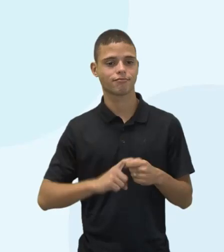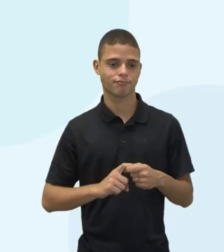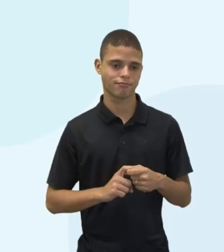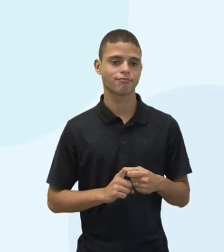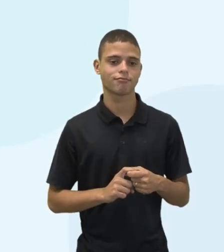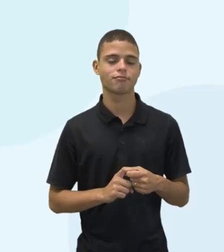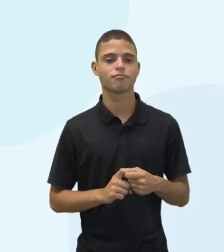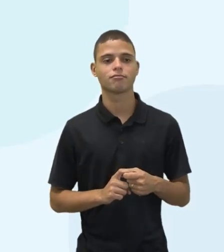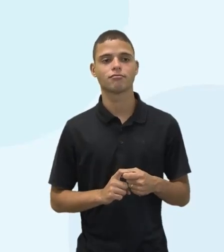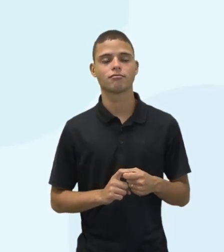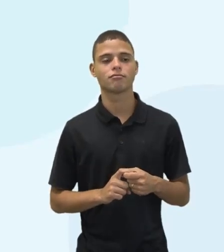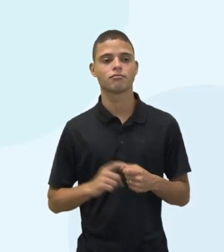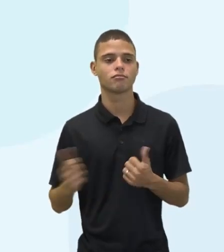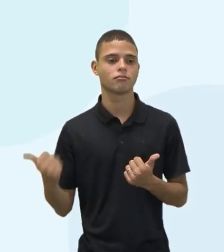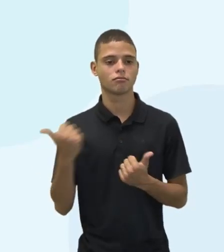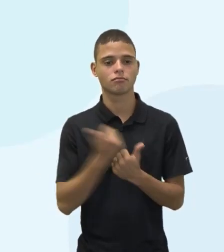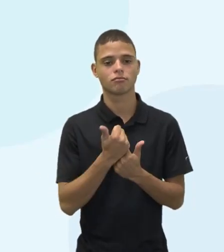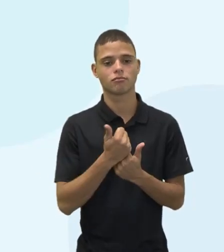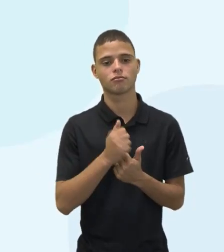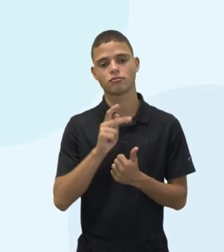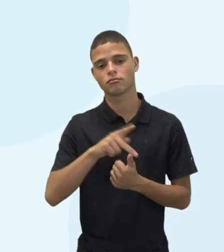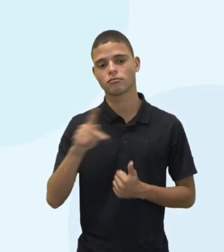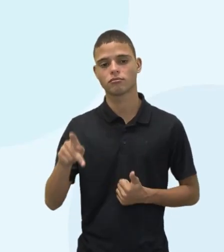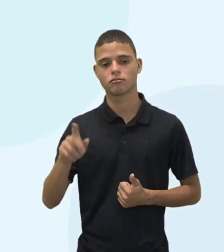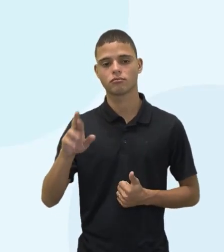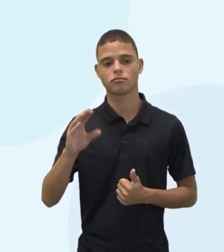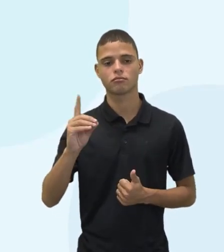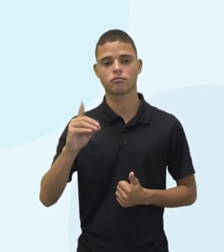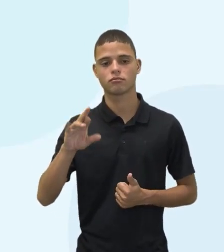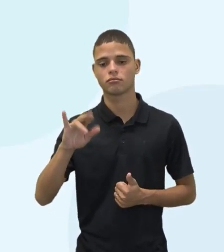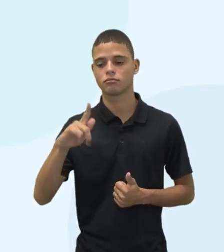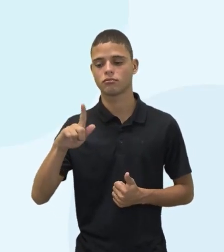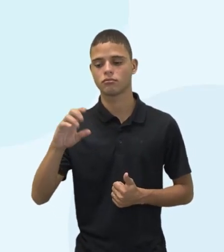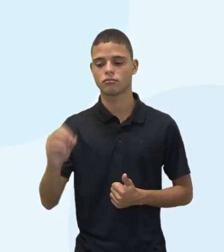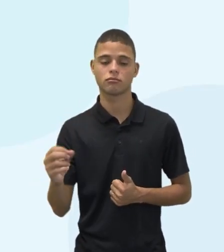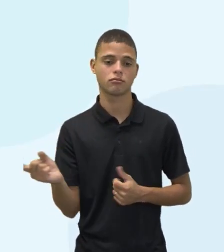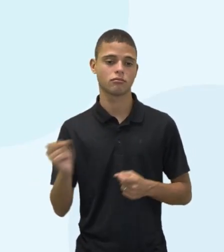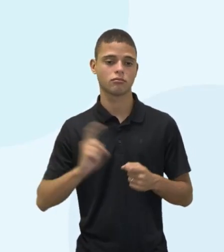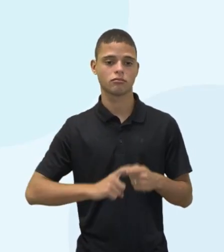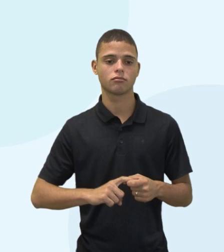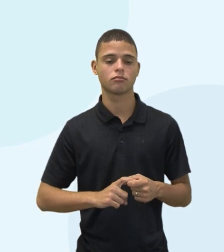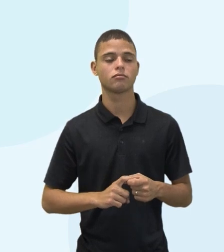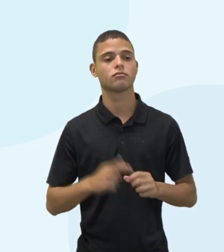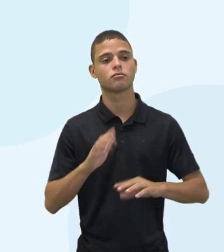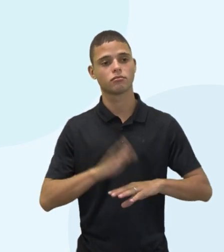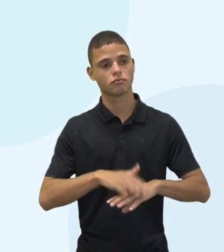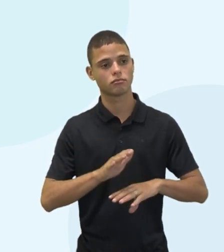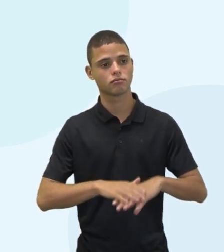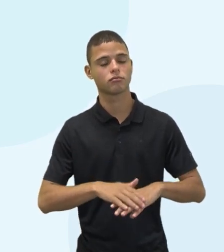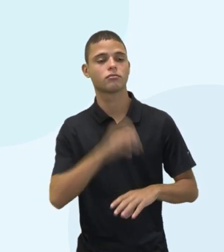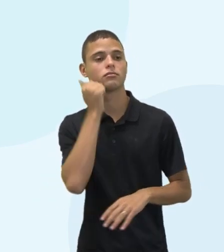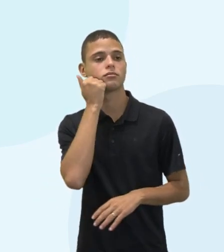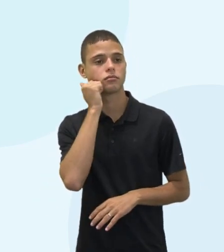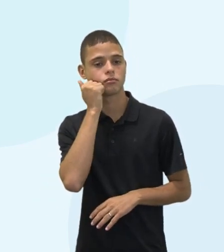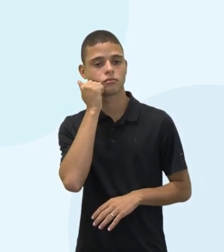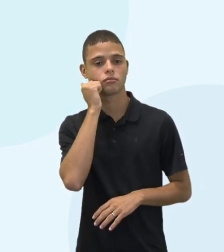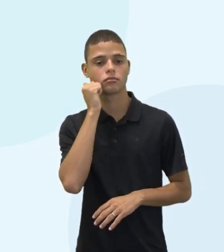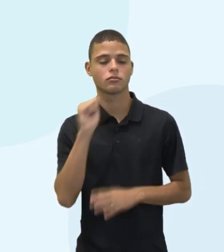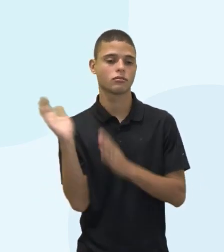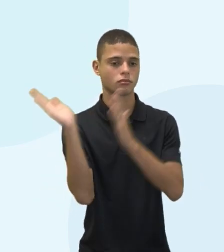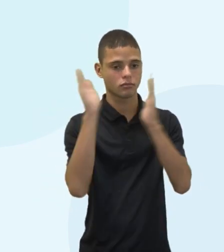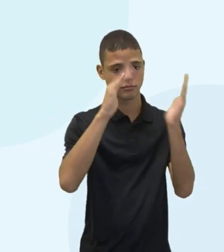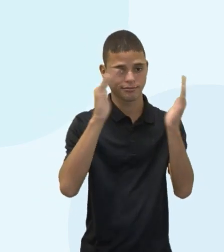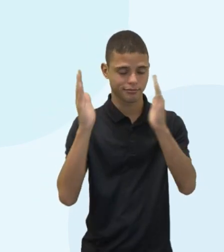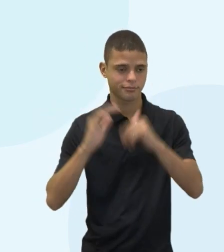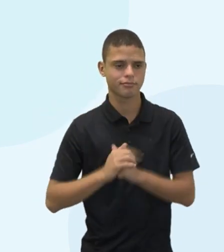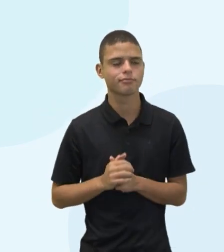Rodrigo. Vamos voltar lá para a matemática, né? A matemática é ciência da natureza e o projeto de vida no ensino médio. E a gente está